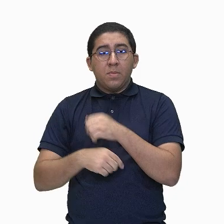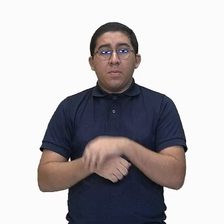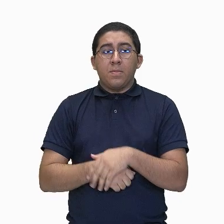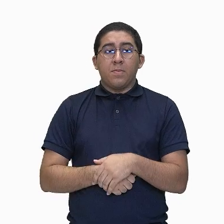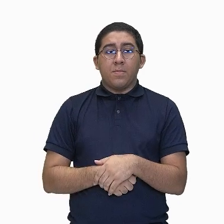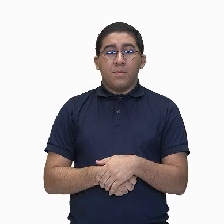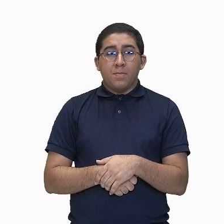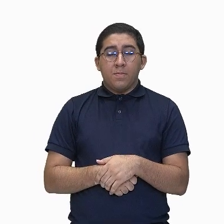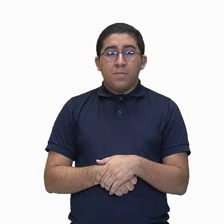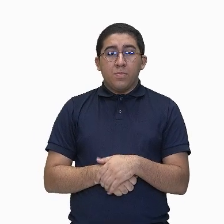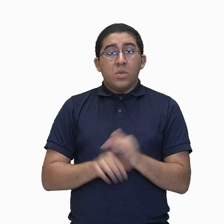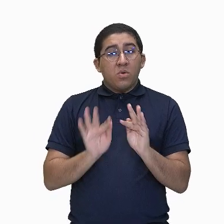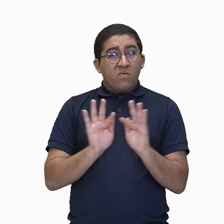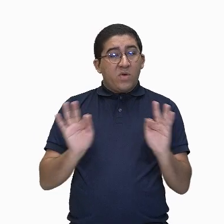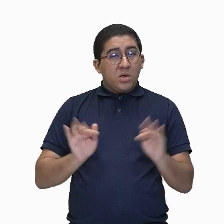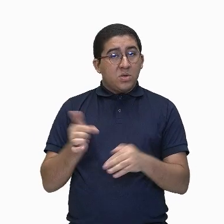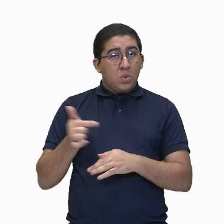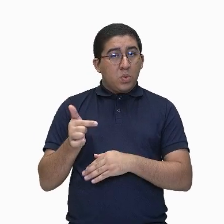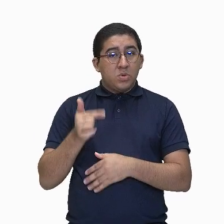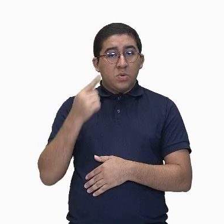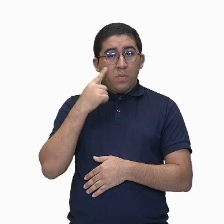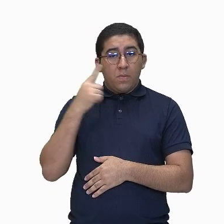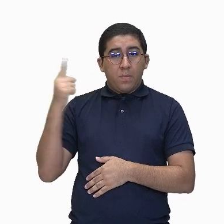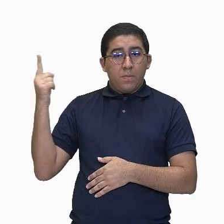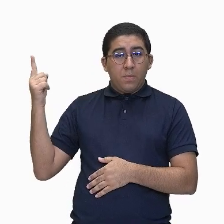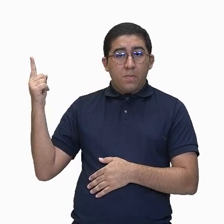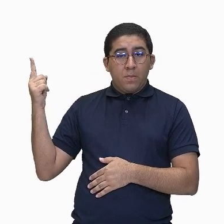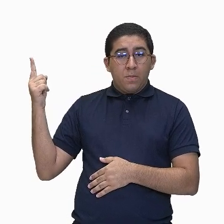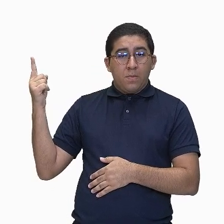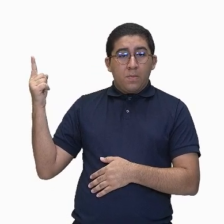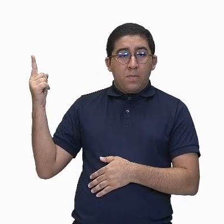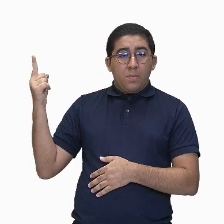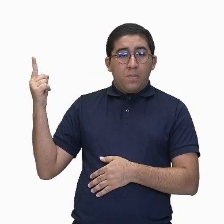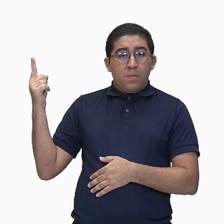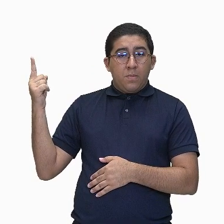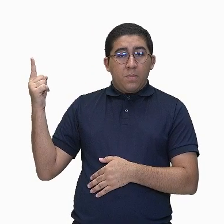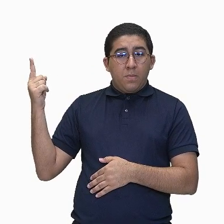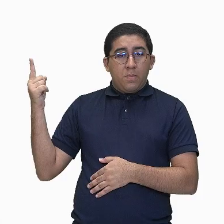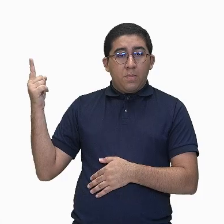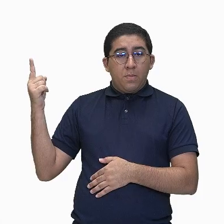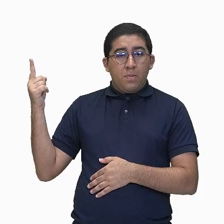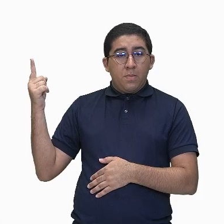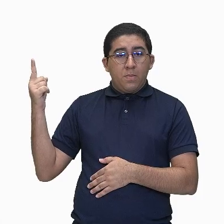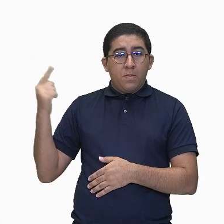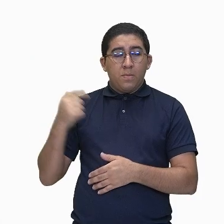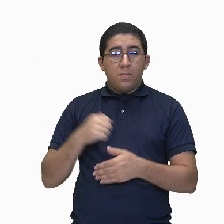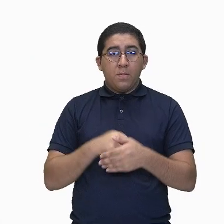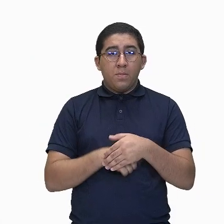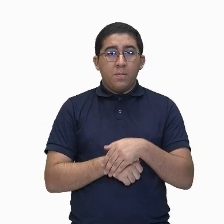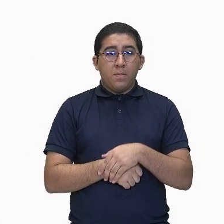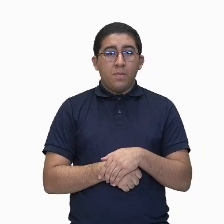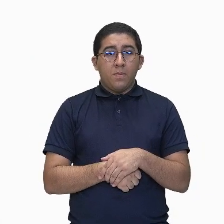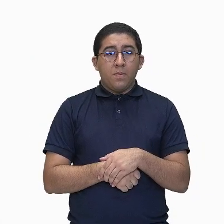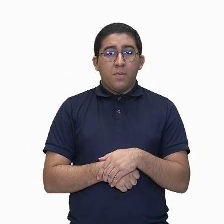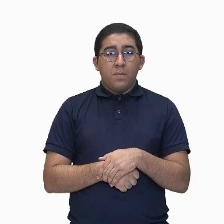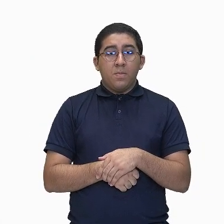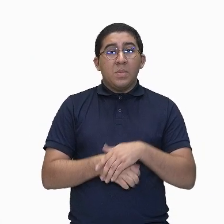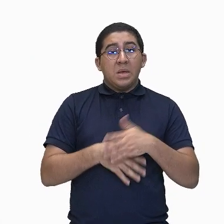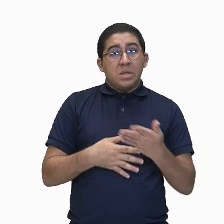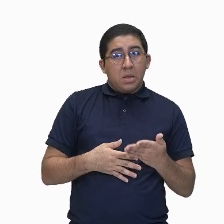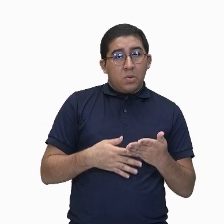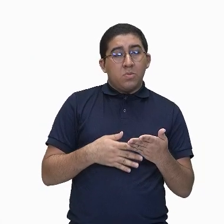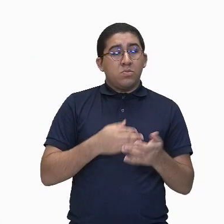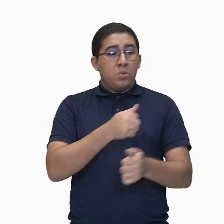O aluno chegou atrasado, logo precisa esperar o segundo tempo de aula, né? Então, às vezes o aluno chega